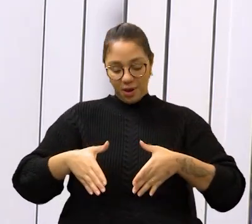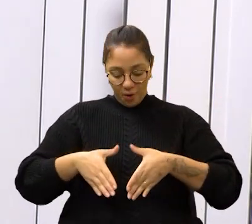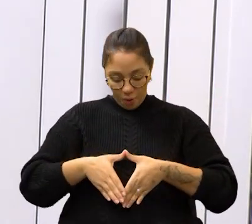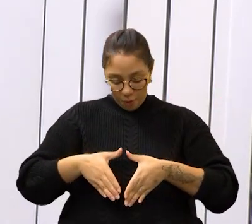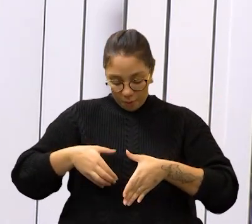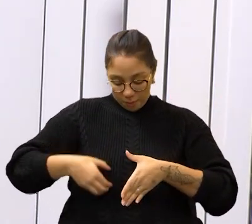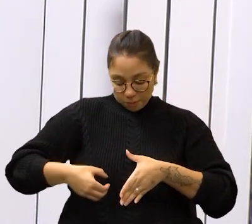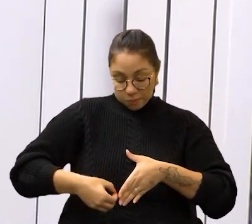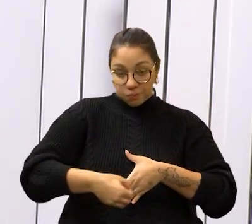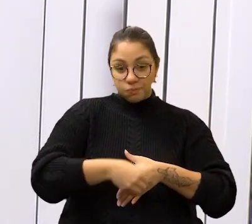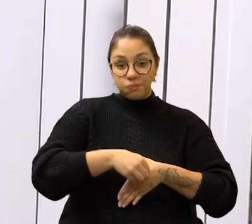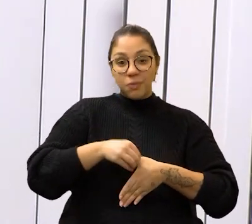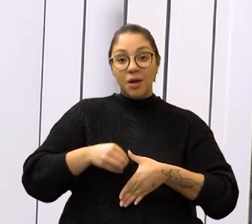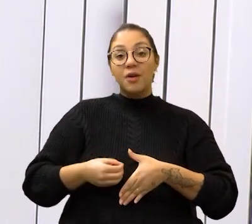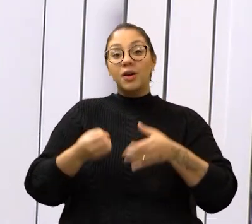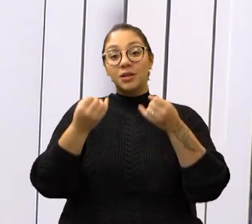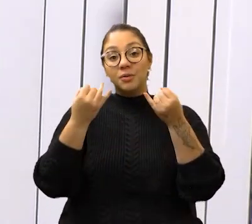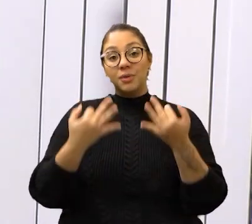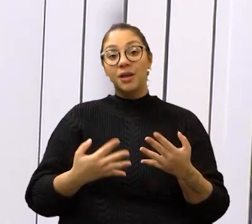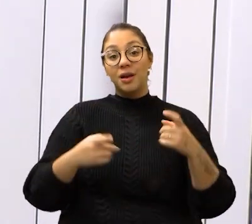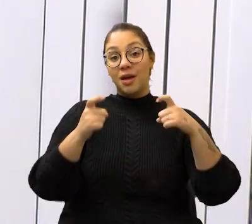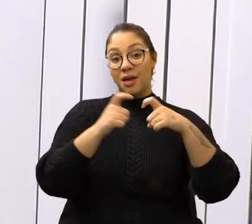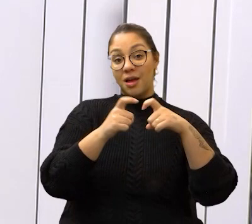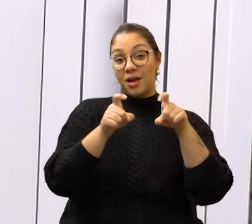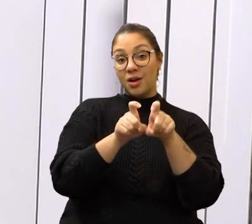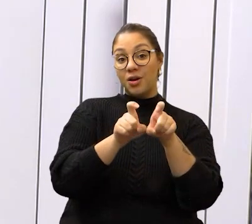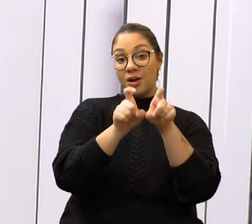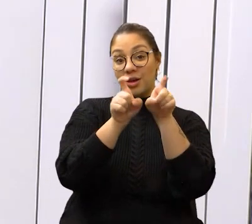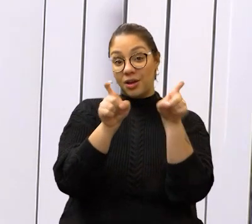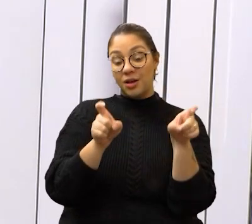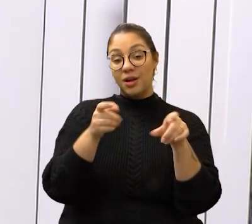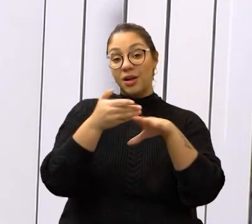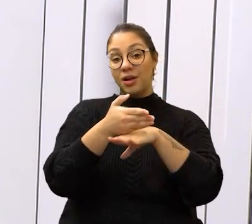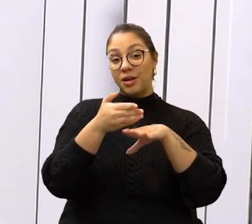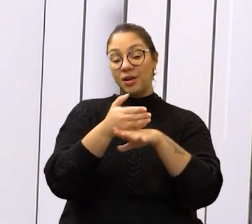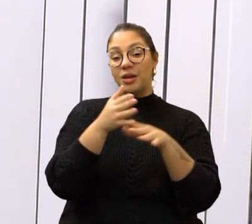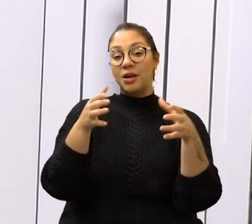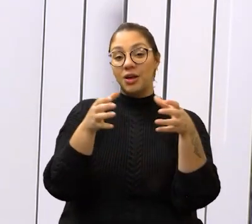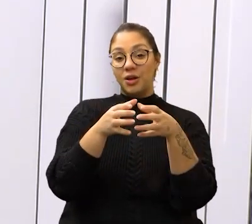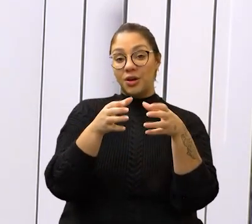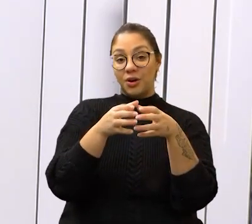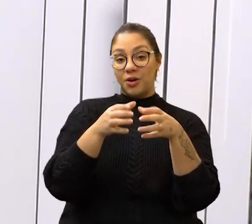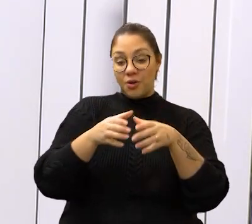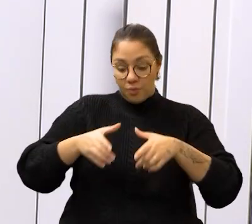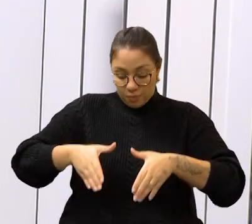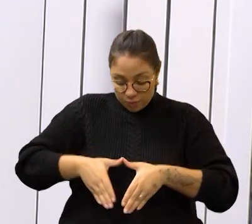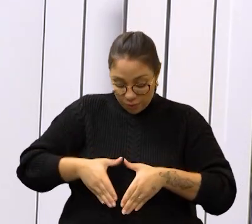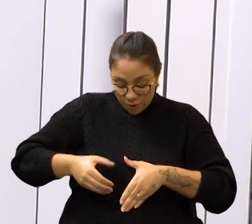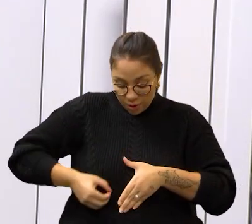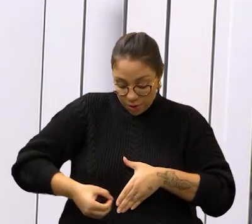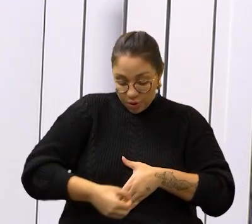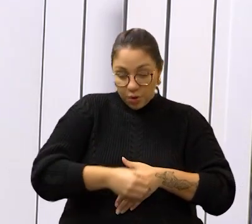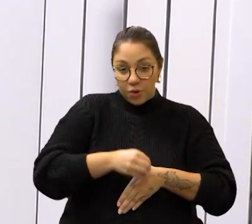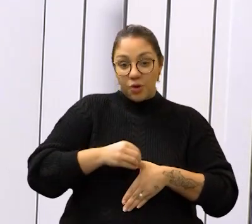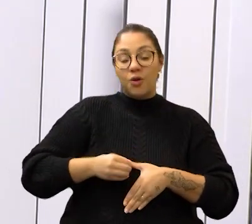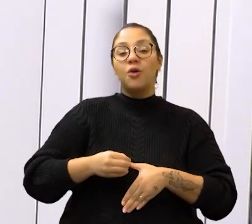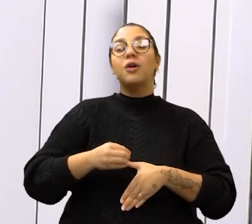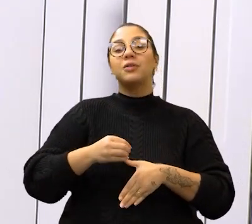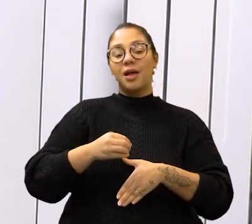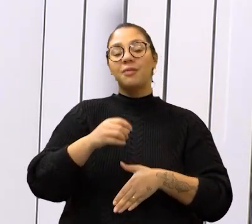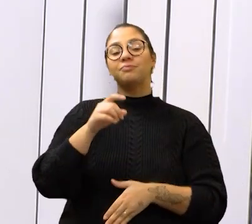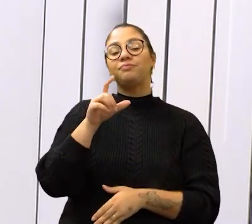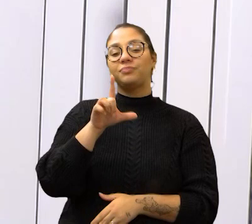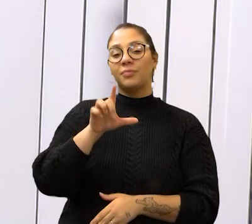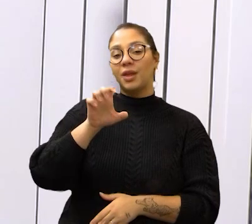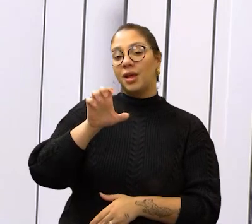dúvidas para a gente é o ginecologista, membro do Grupo Brasileiro de Tumores Ginecológicos, o Dr. Leandro Rezende. Seja bem-vindo,